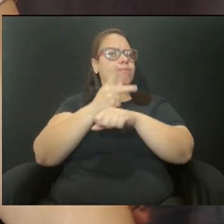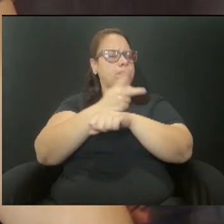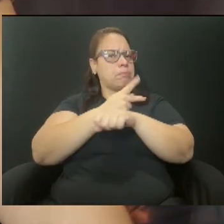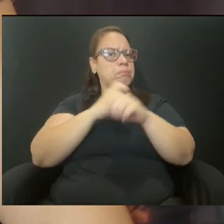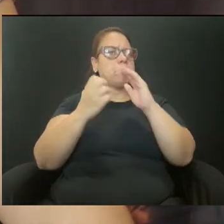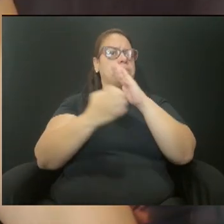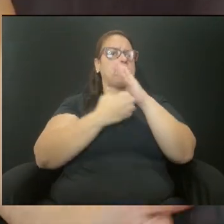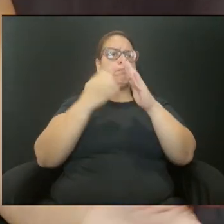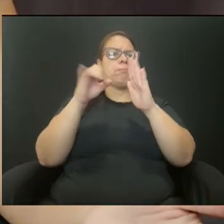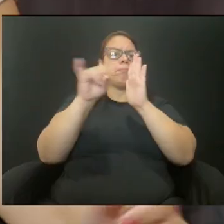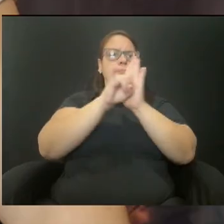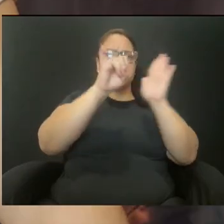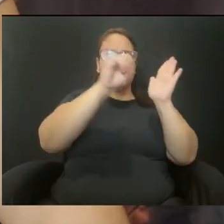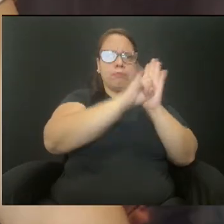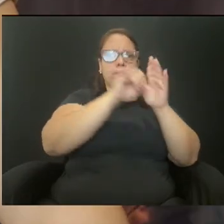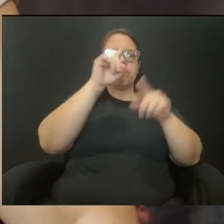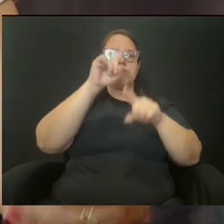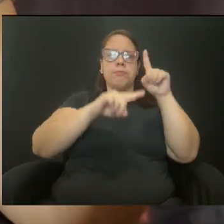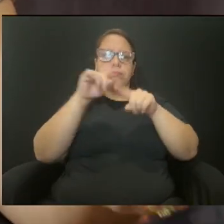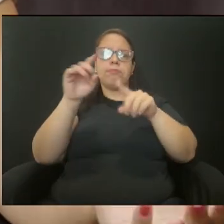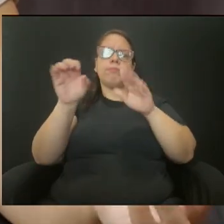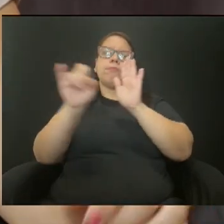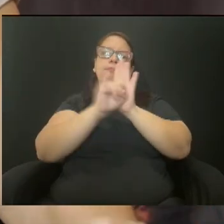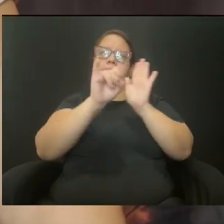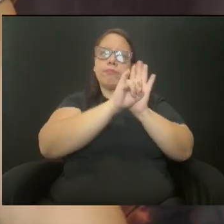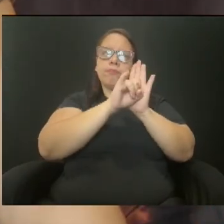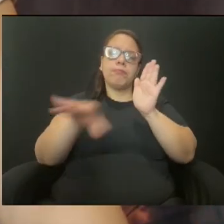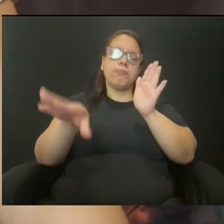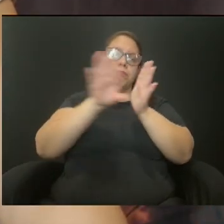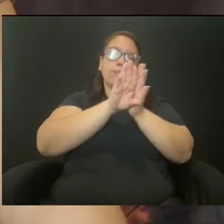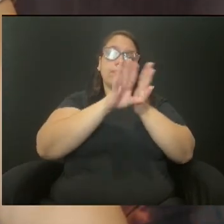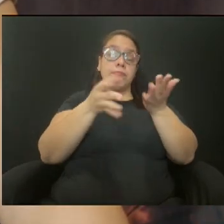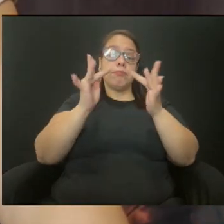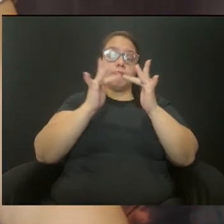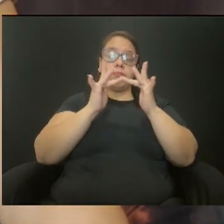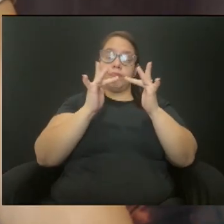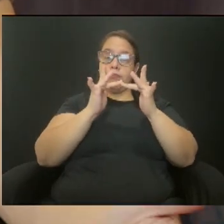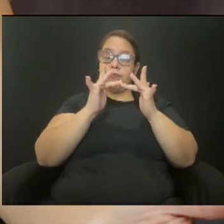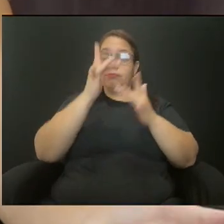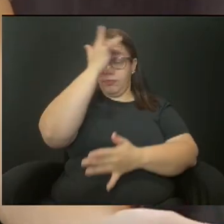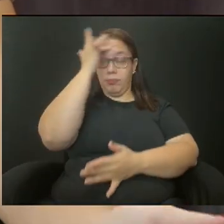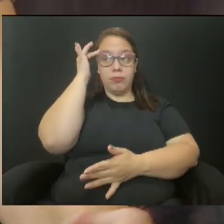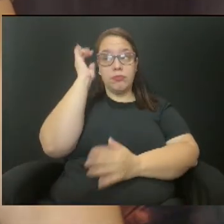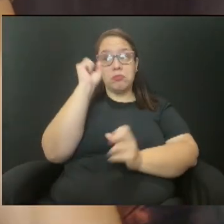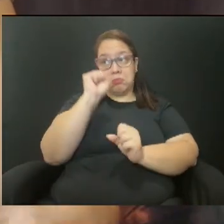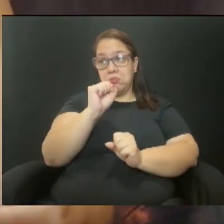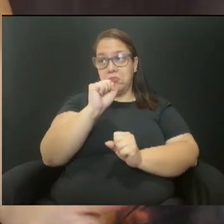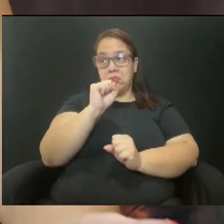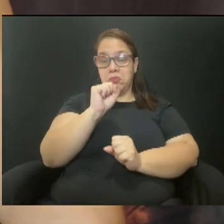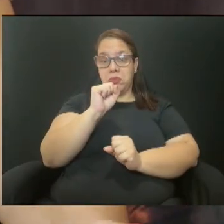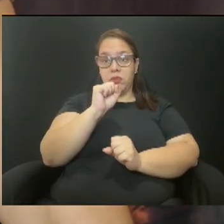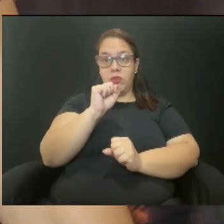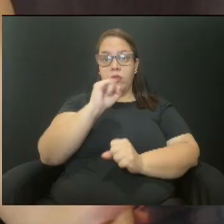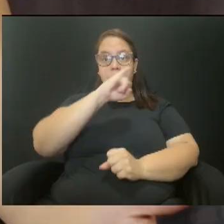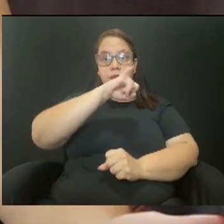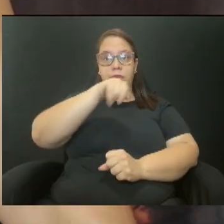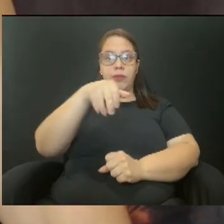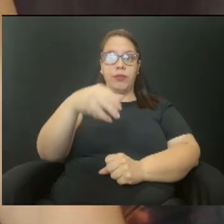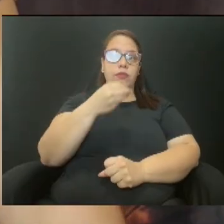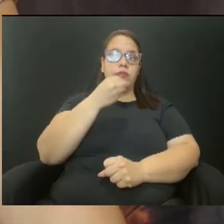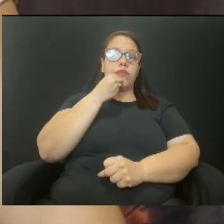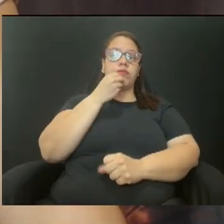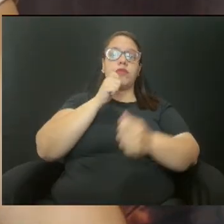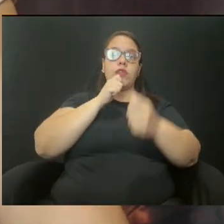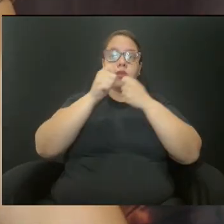que você se identifica e entrar, né, se conectar com pessoas que podem te dar uma oportunidade, uma entrevista de trabalho e você